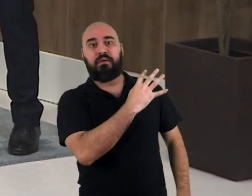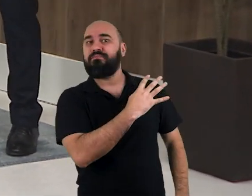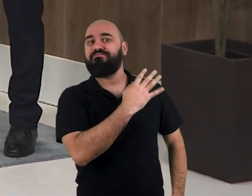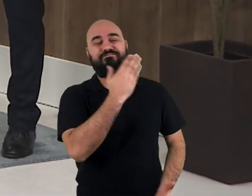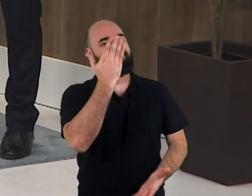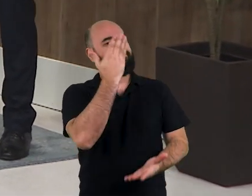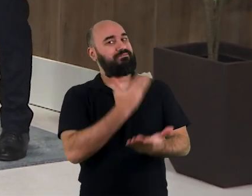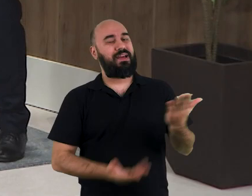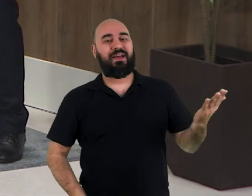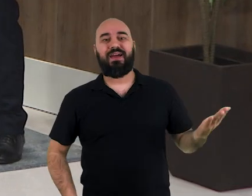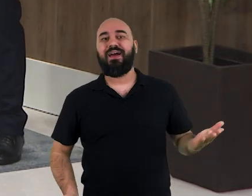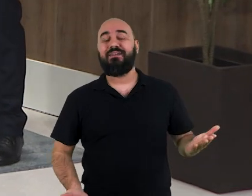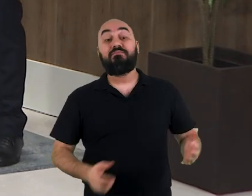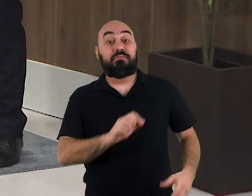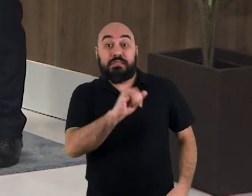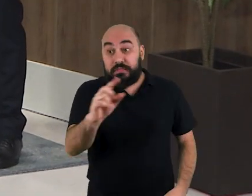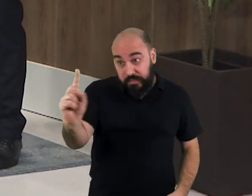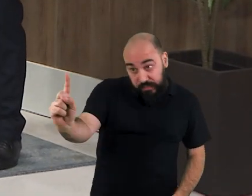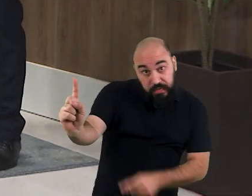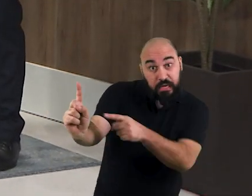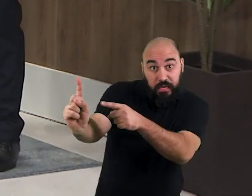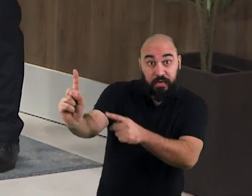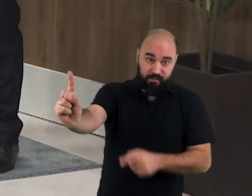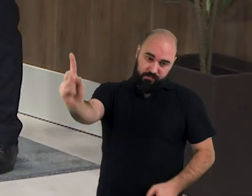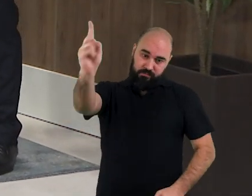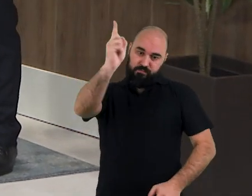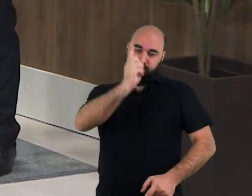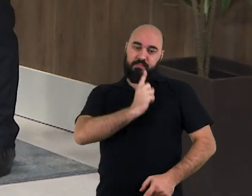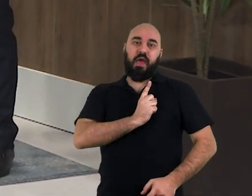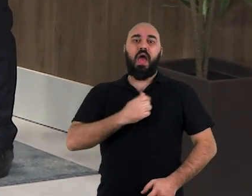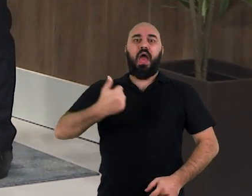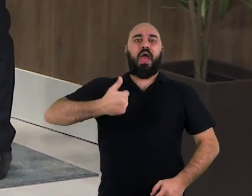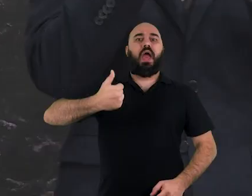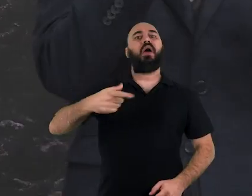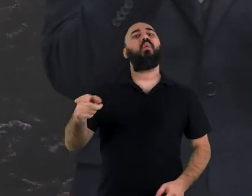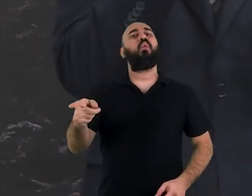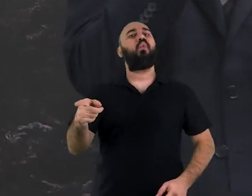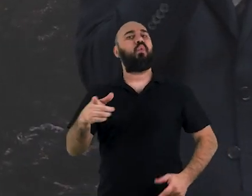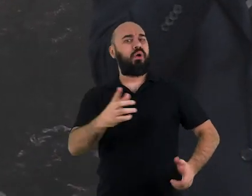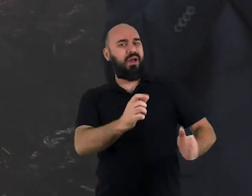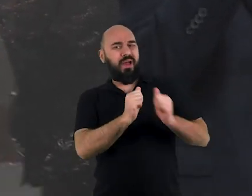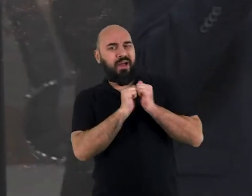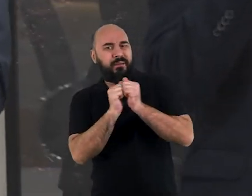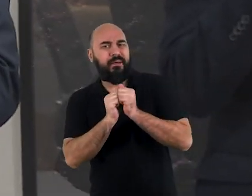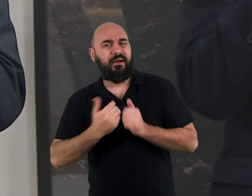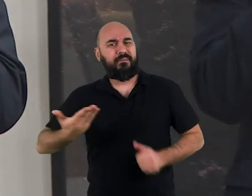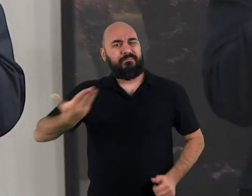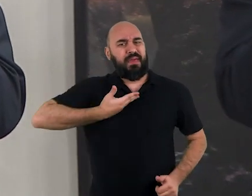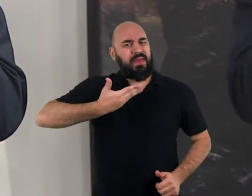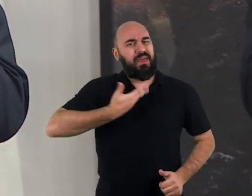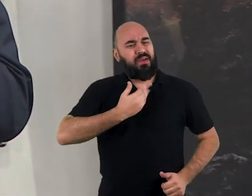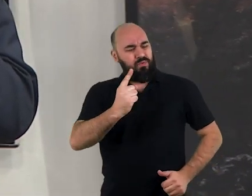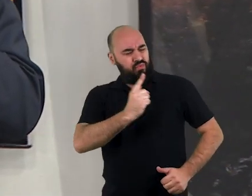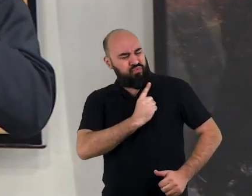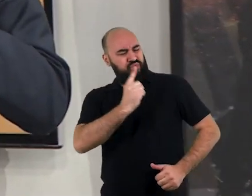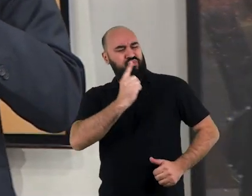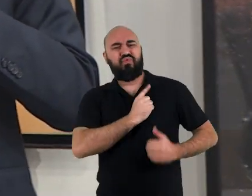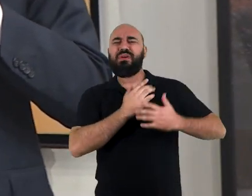ilusão. Mas se ele for o primeiro, o seu companheiro, motivo do